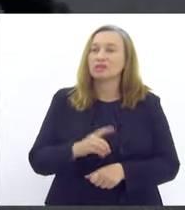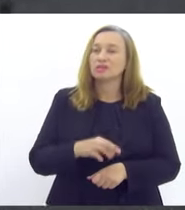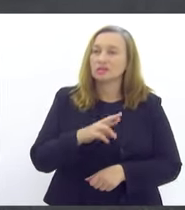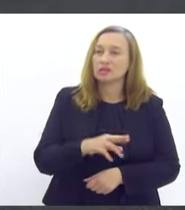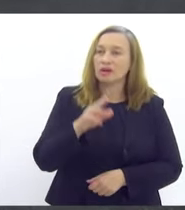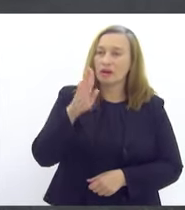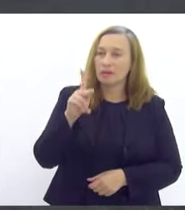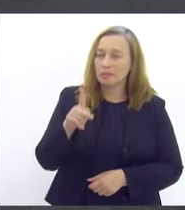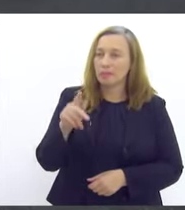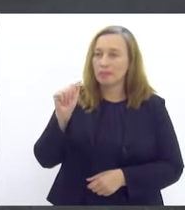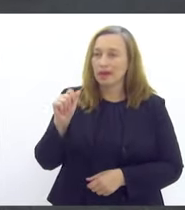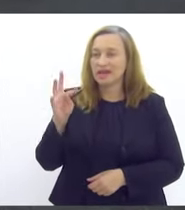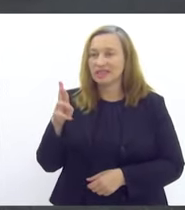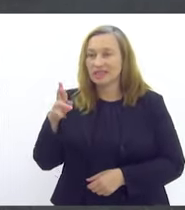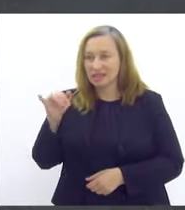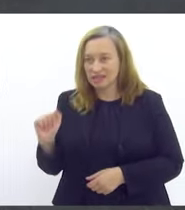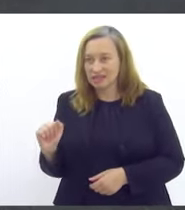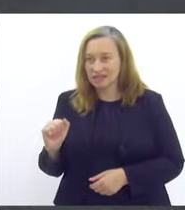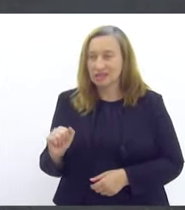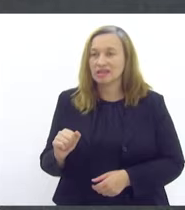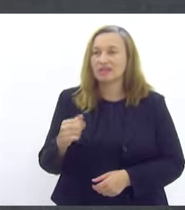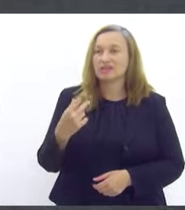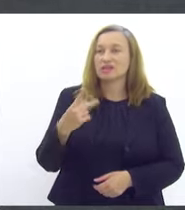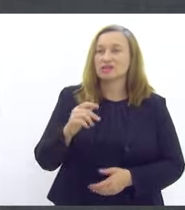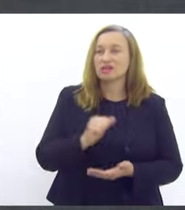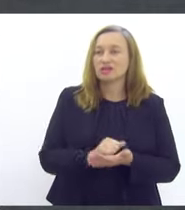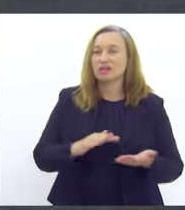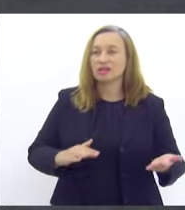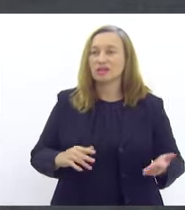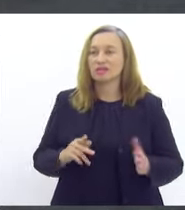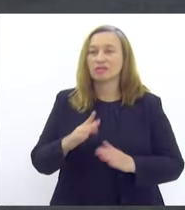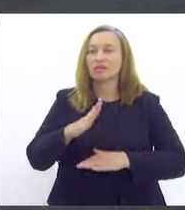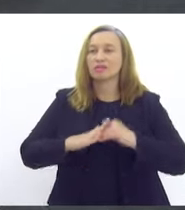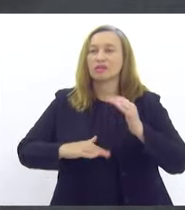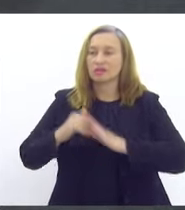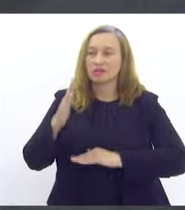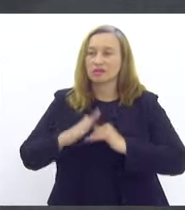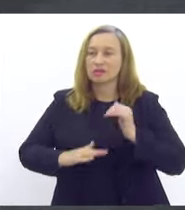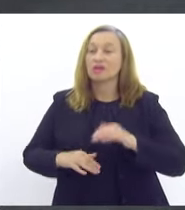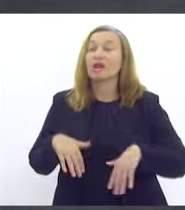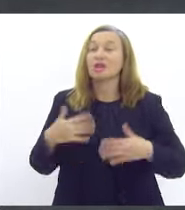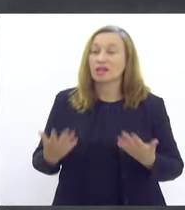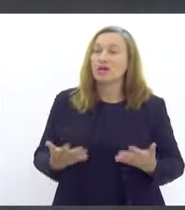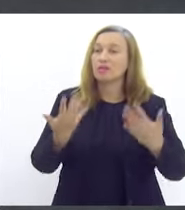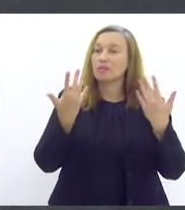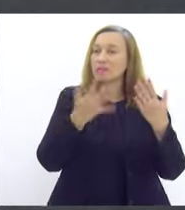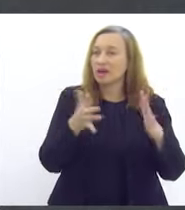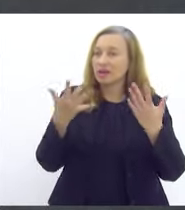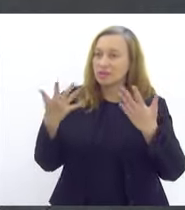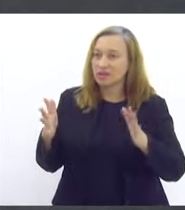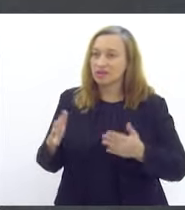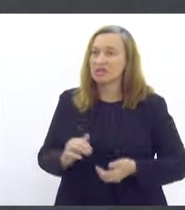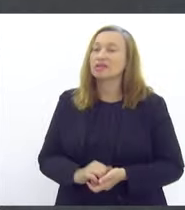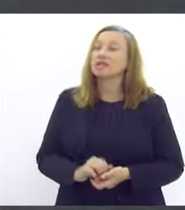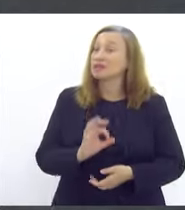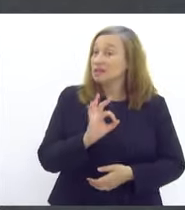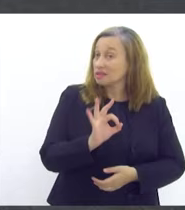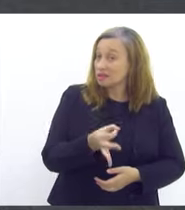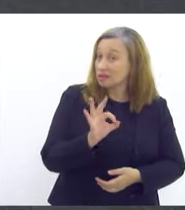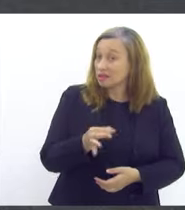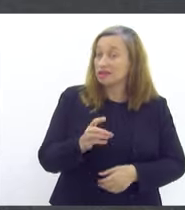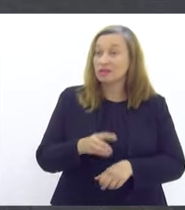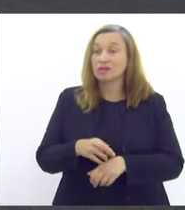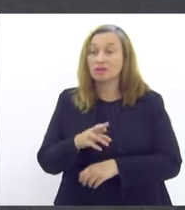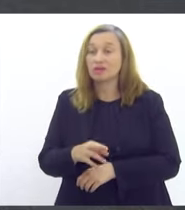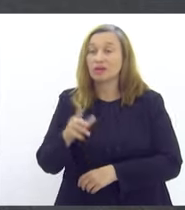Patrícia encarna pessoalmente na sua atividade profissional, no seu comprometimento. Então, parabenizo, evidentemente, a